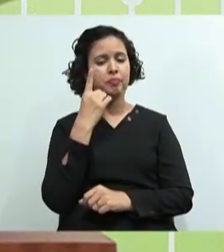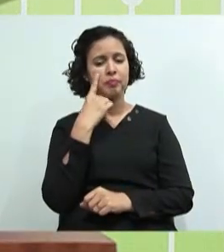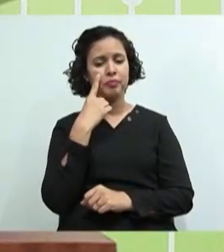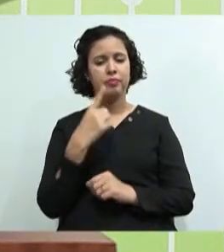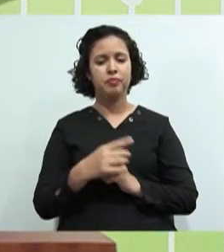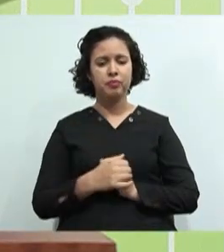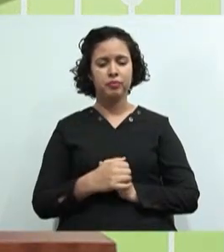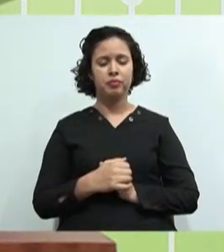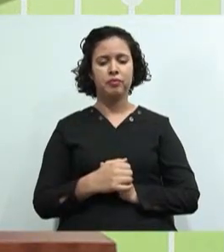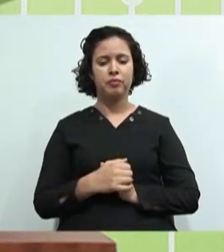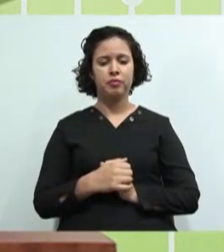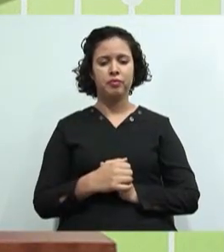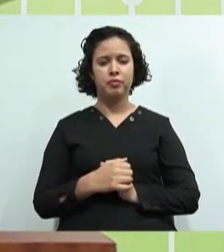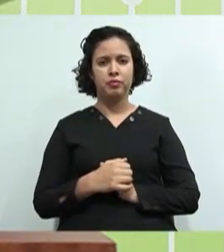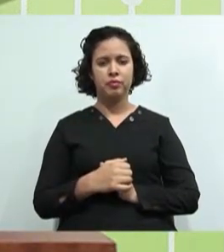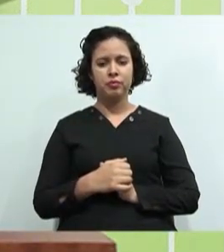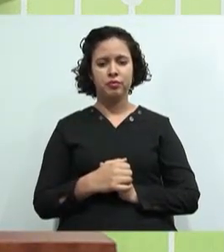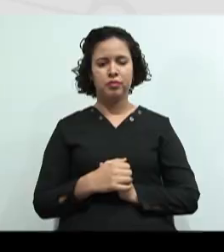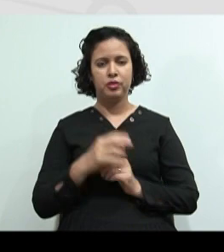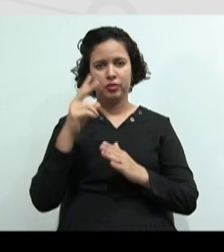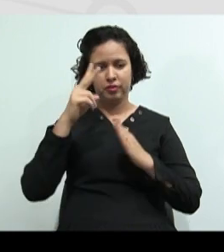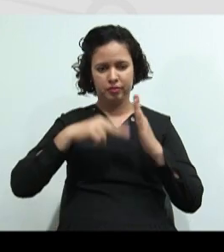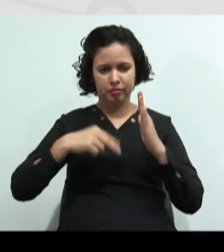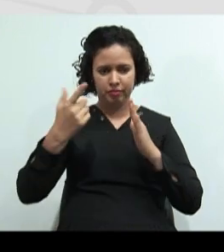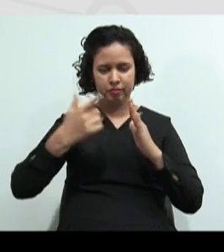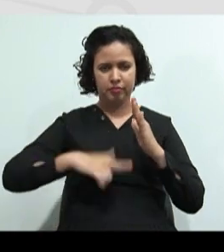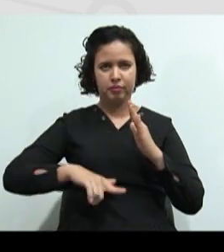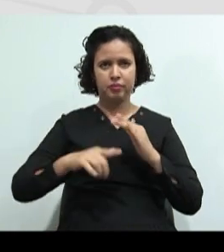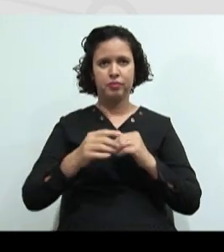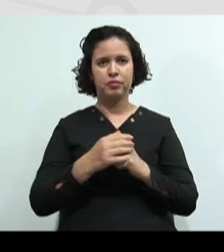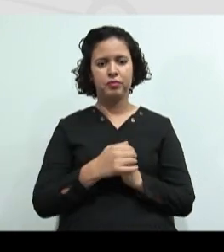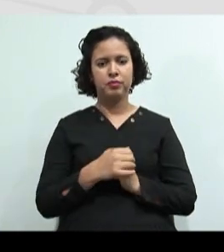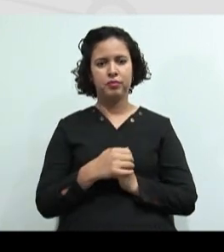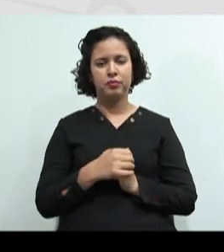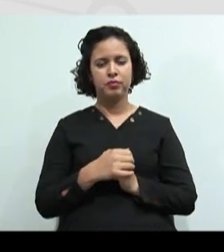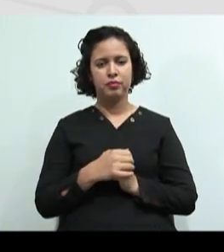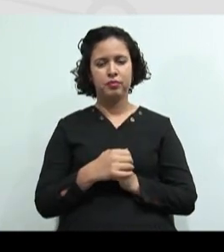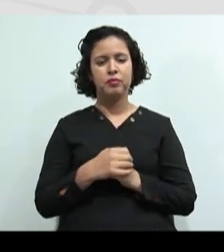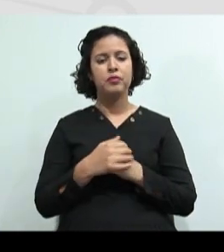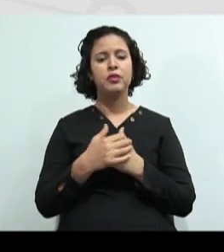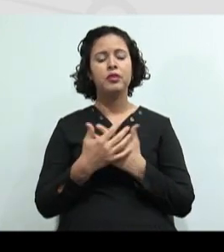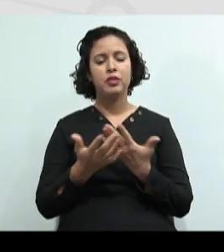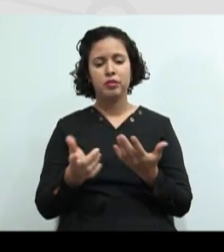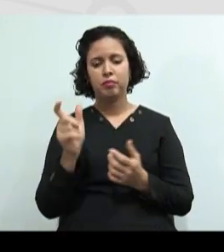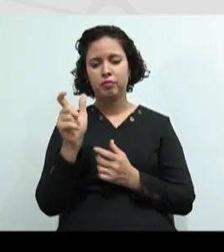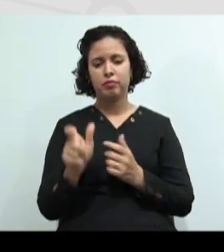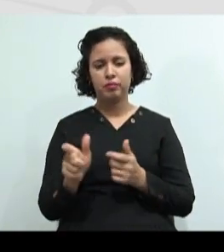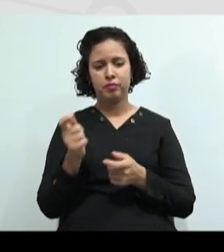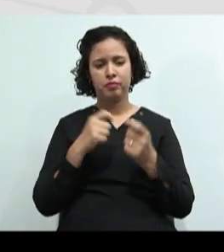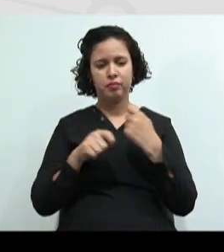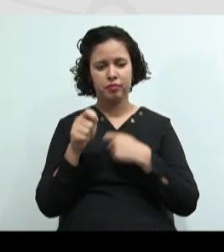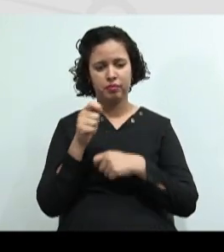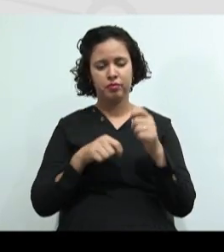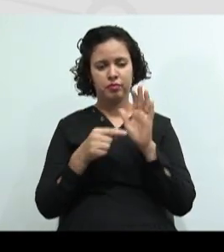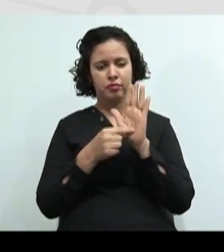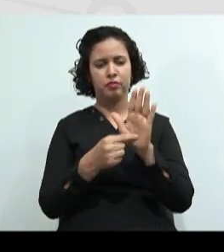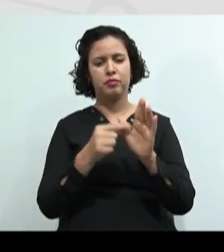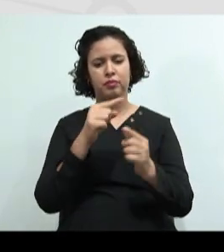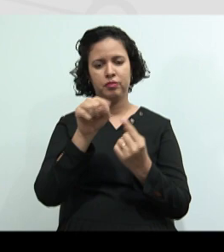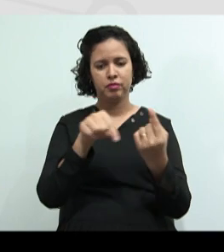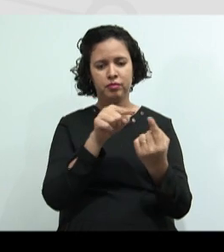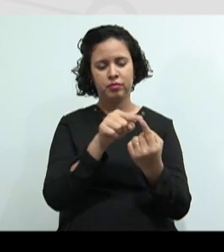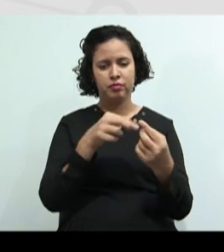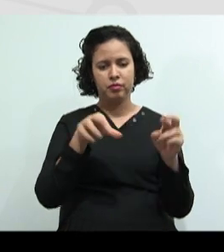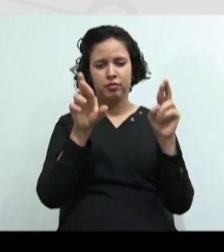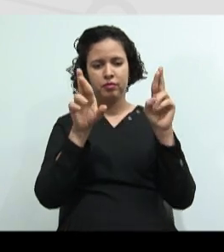verdade? Olha só, vou ler a questão de novo, coloca aí na tela você, ó. Que função administrativa define os objetivos e